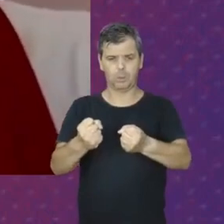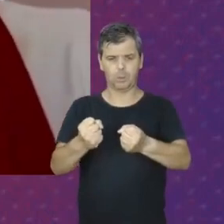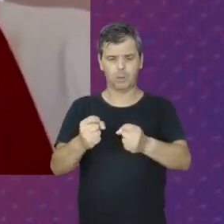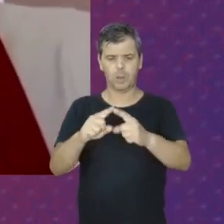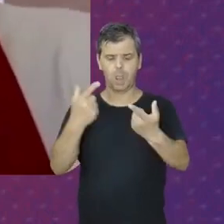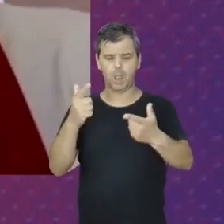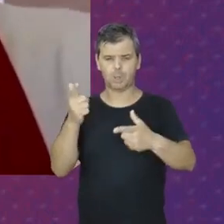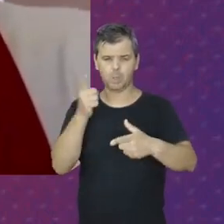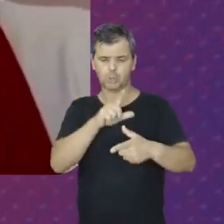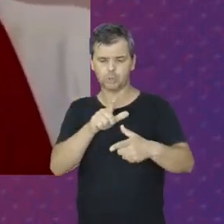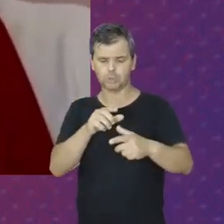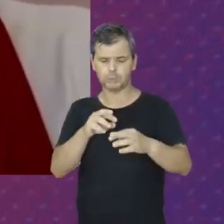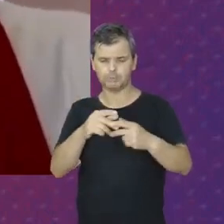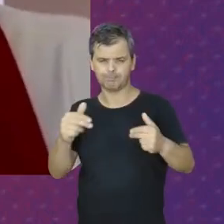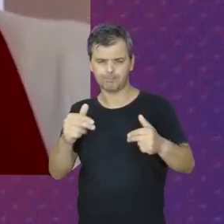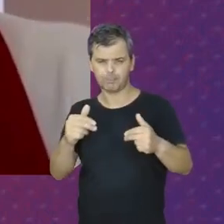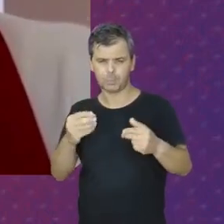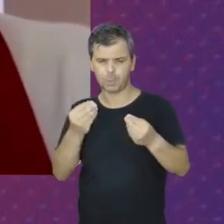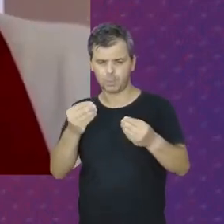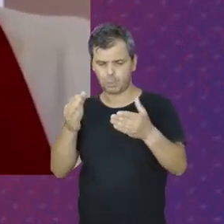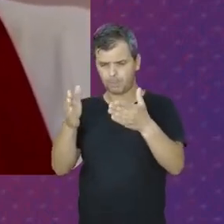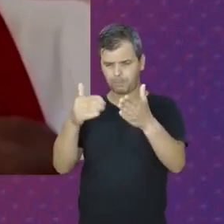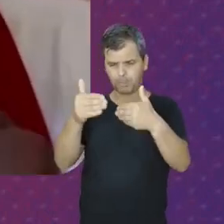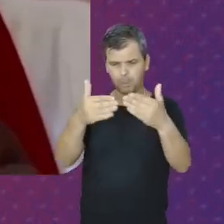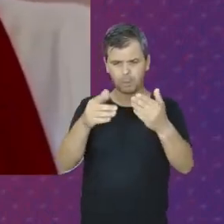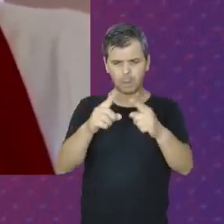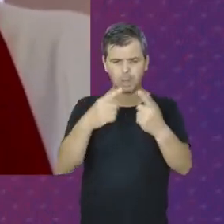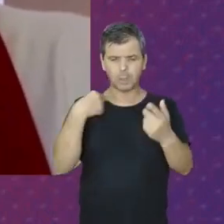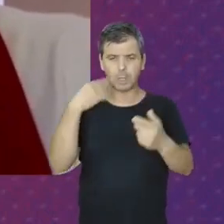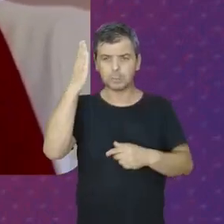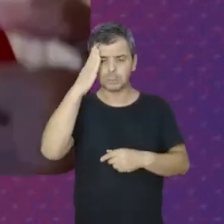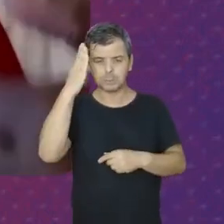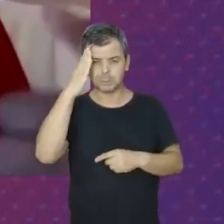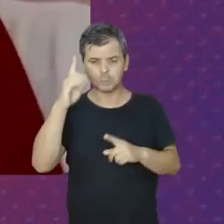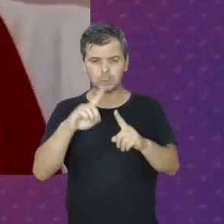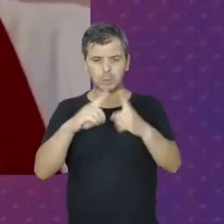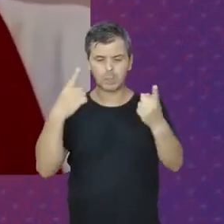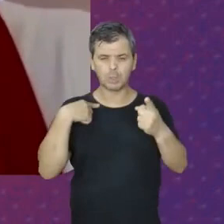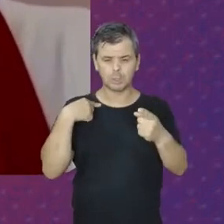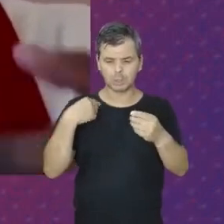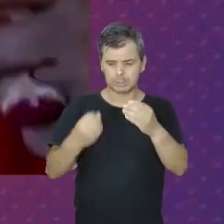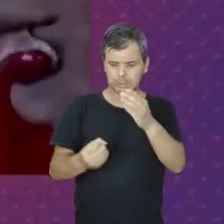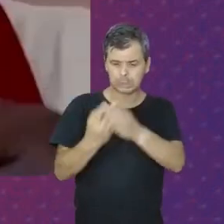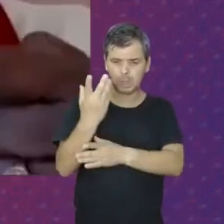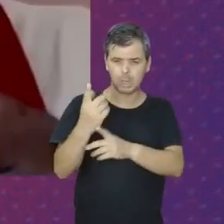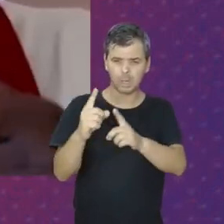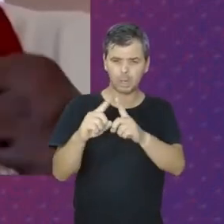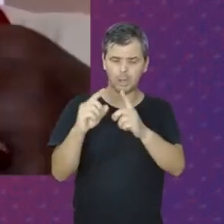grandes possibilidades de conversar, de compreender, de